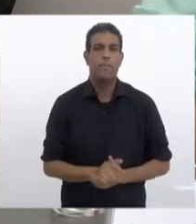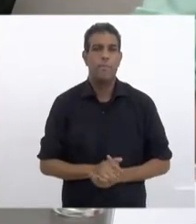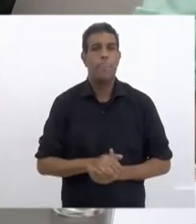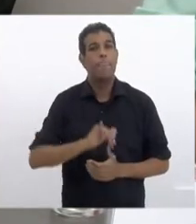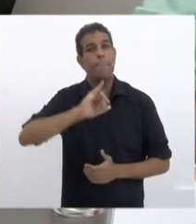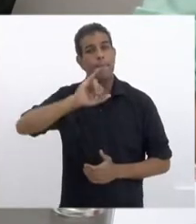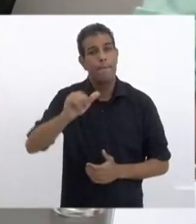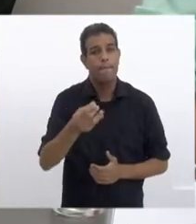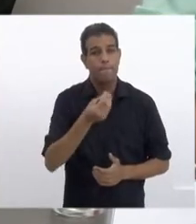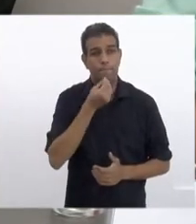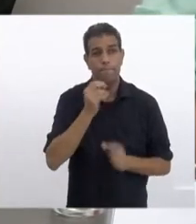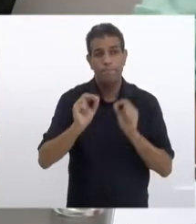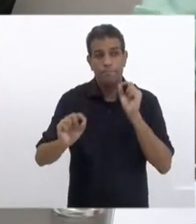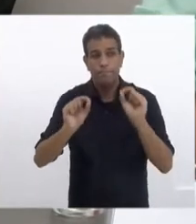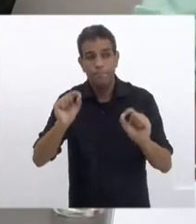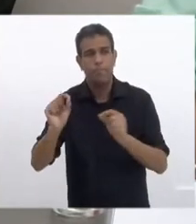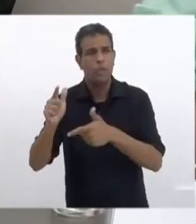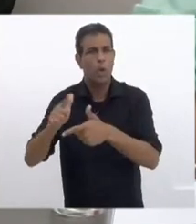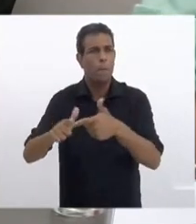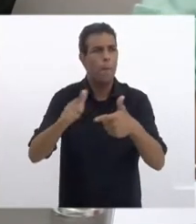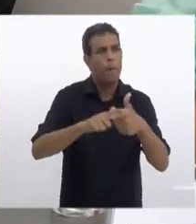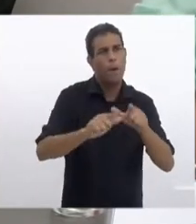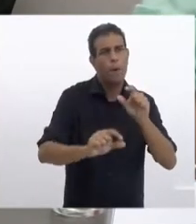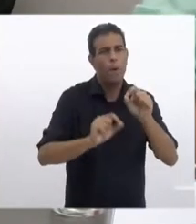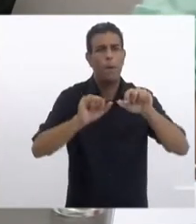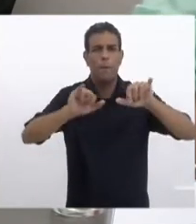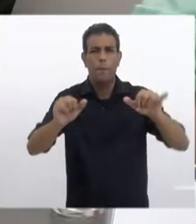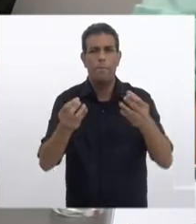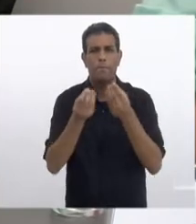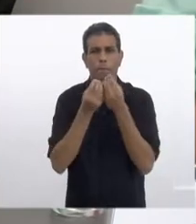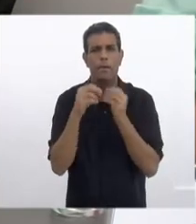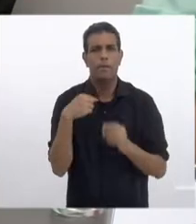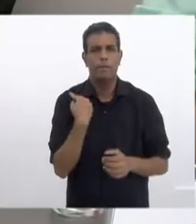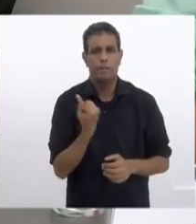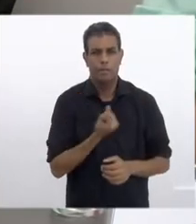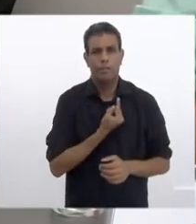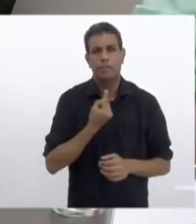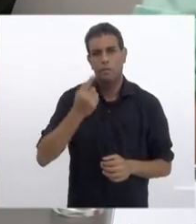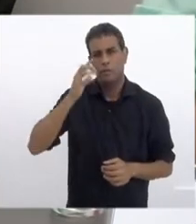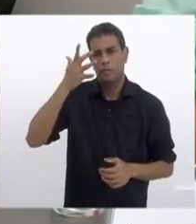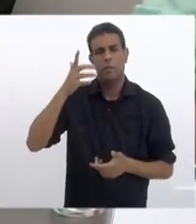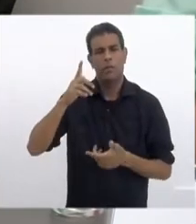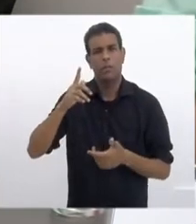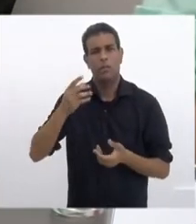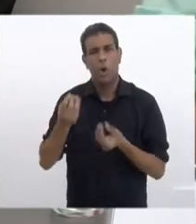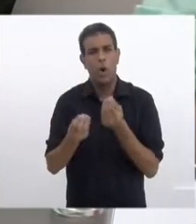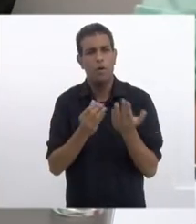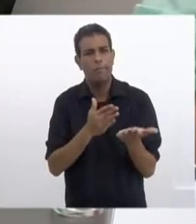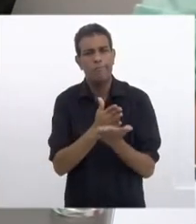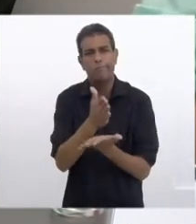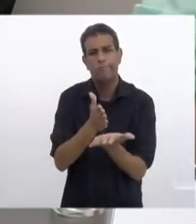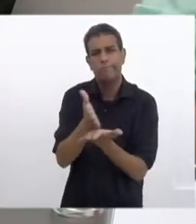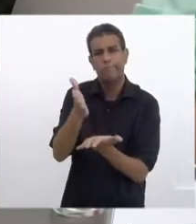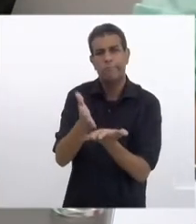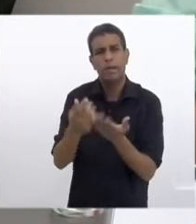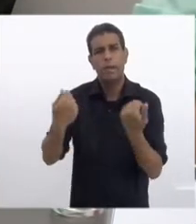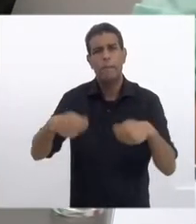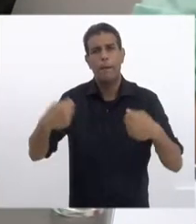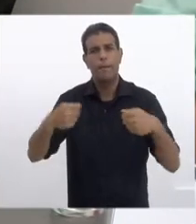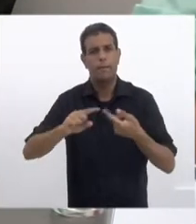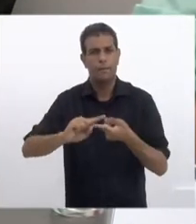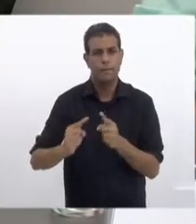um pacote de problemas, né, importantes, com soluções difíceis e que precisam muito desse diálogo.